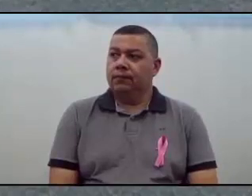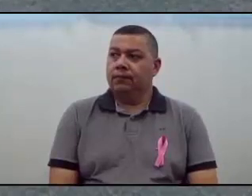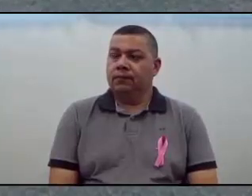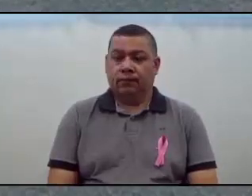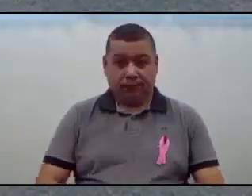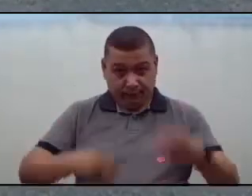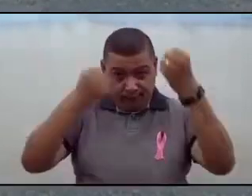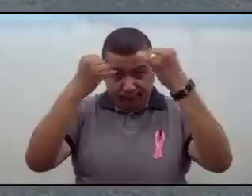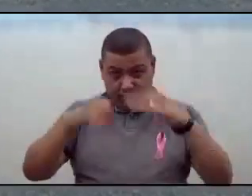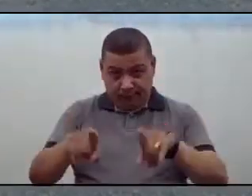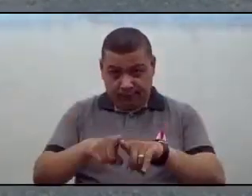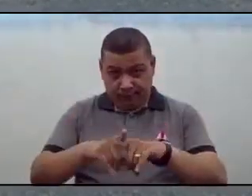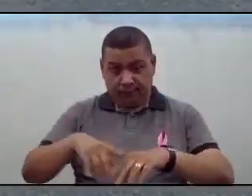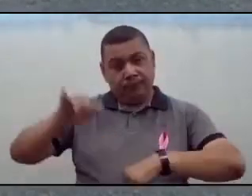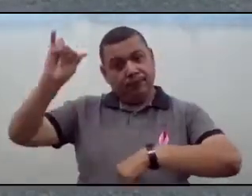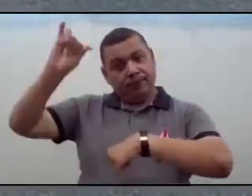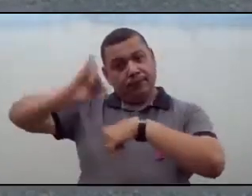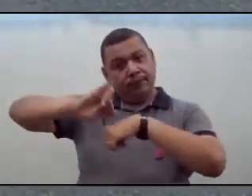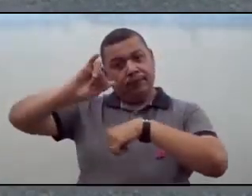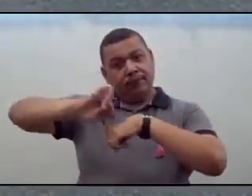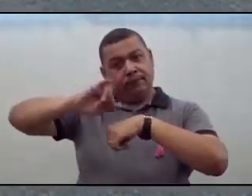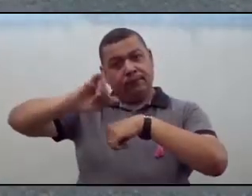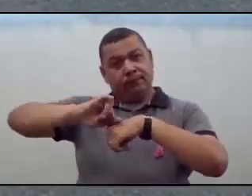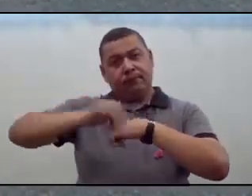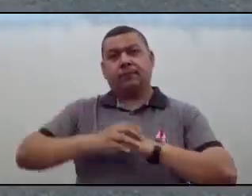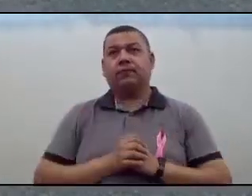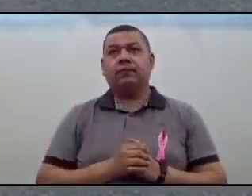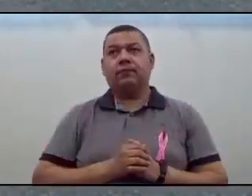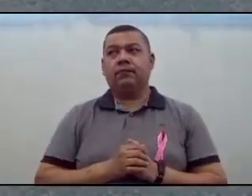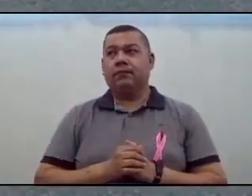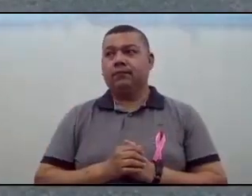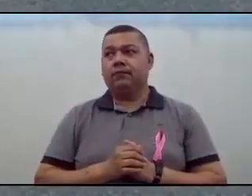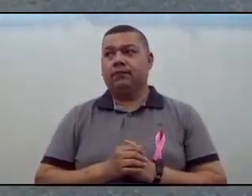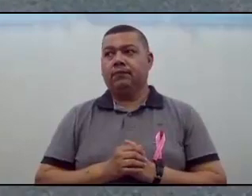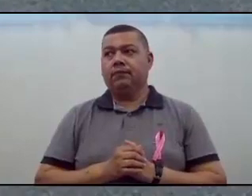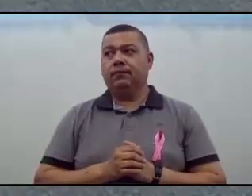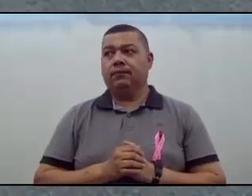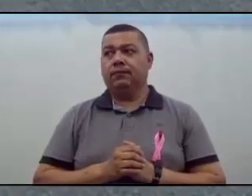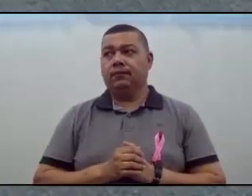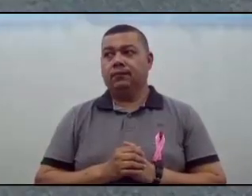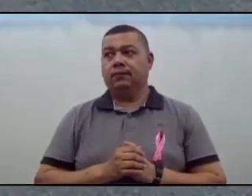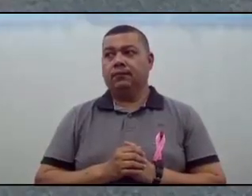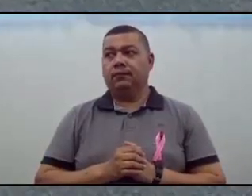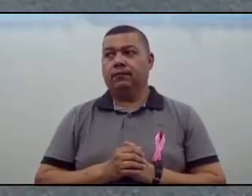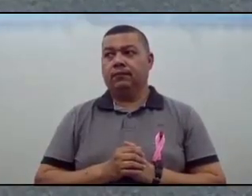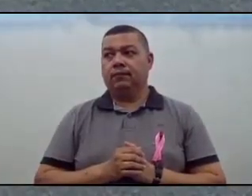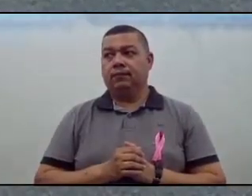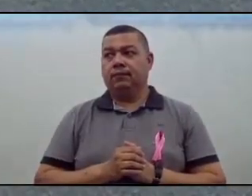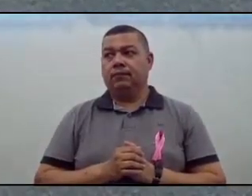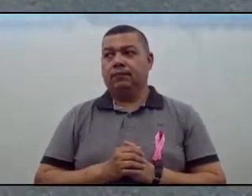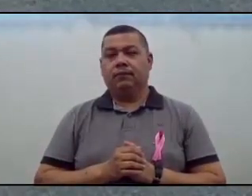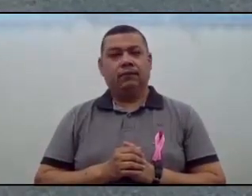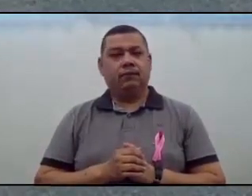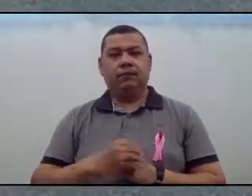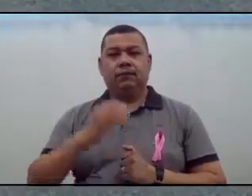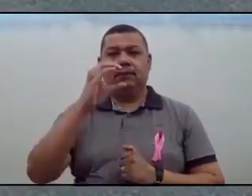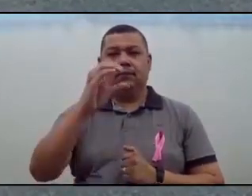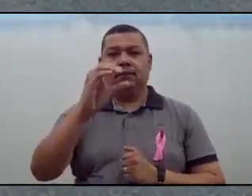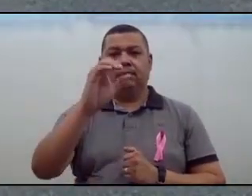do Centro Municipal de Atendimento Educacional Especializado para Pessoas com Transtorno do Espectro